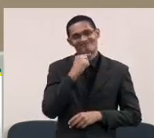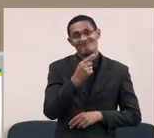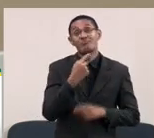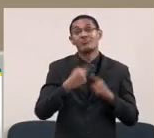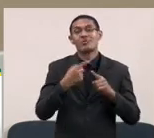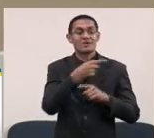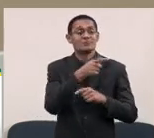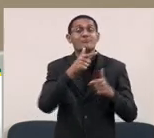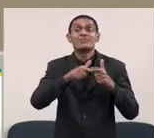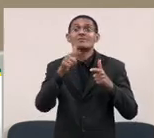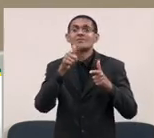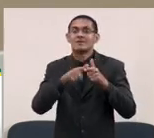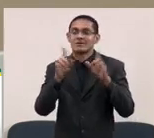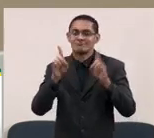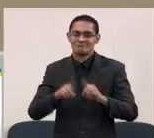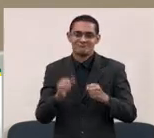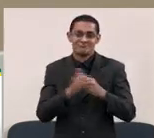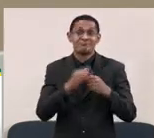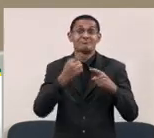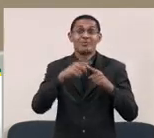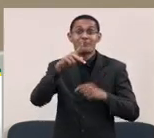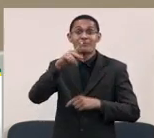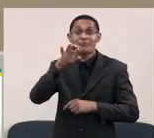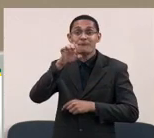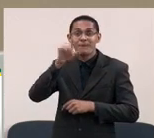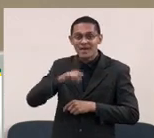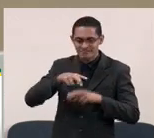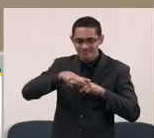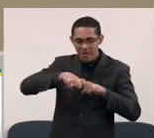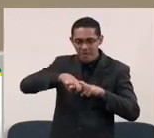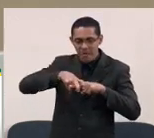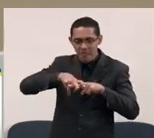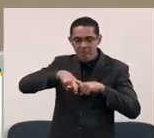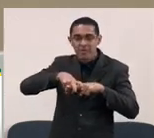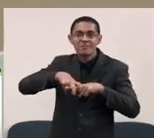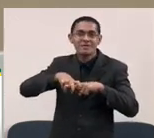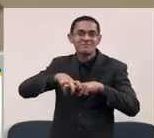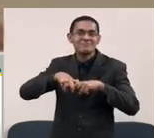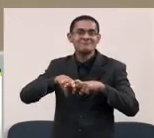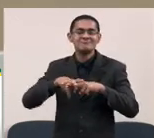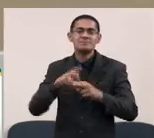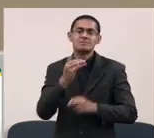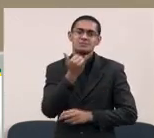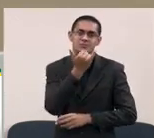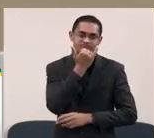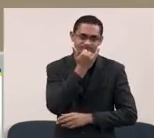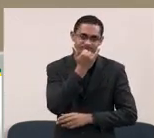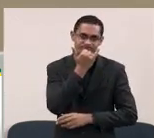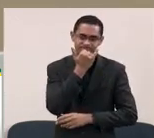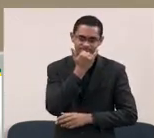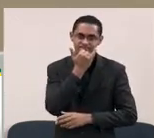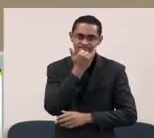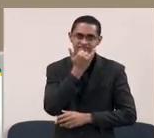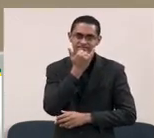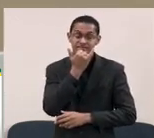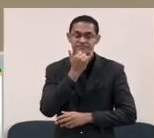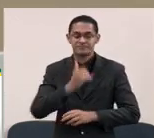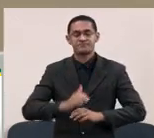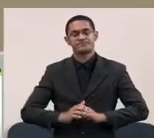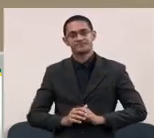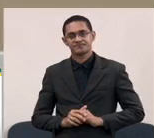consigo controlar, porque as pernas dele não param de movimentar. Eu peço desculpas à senhora." E